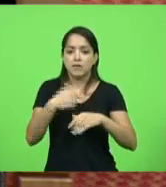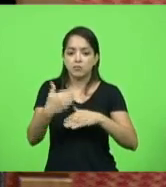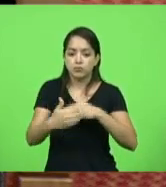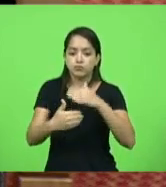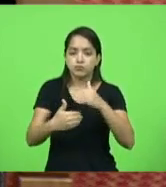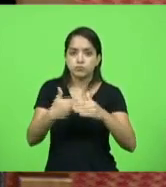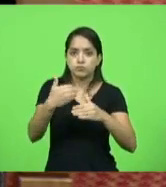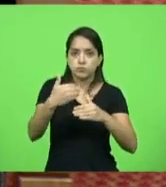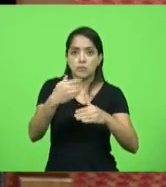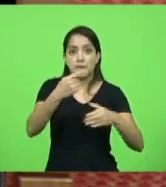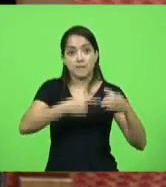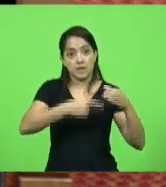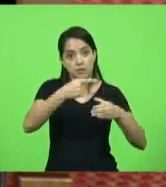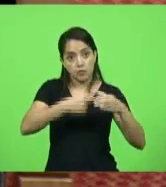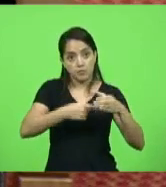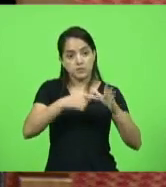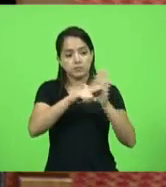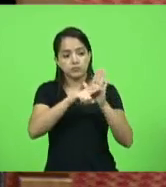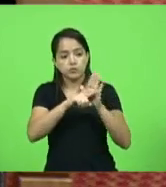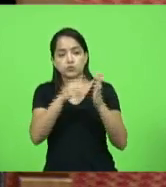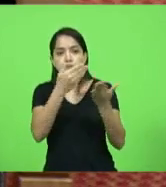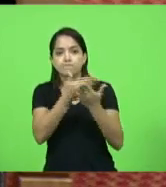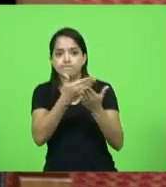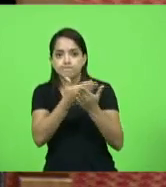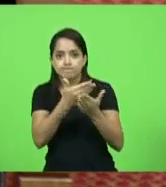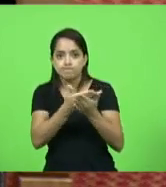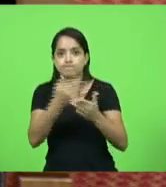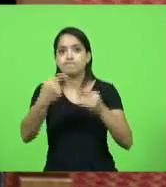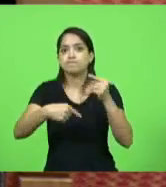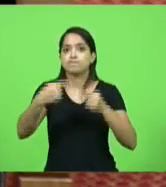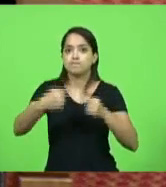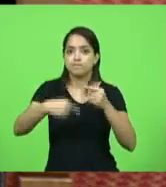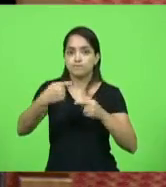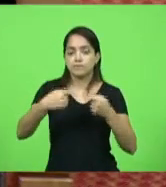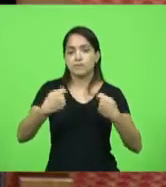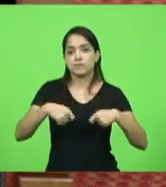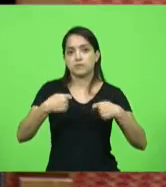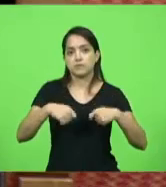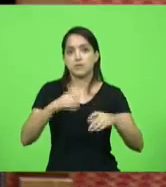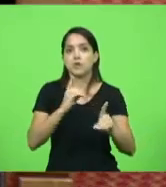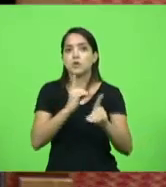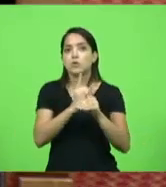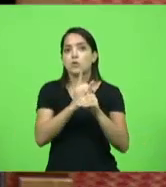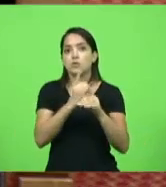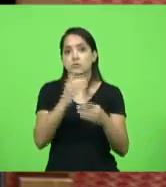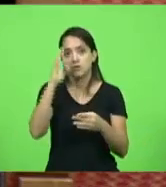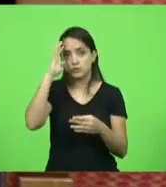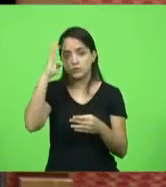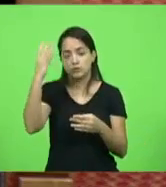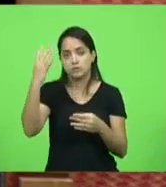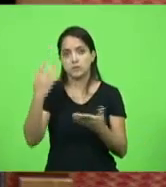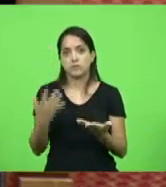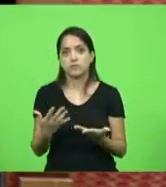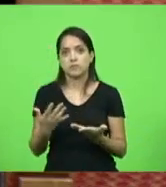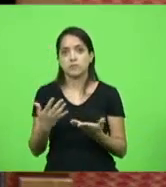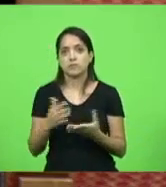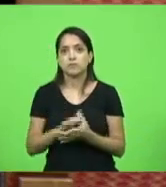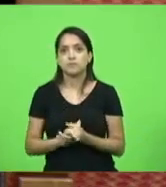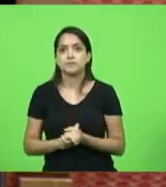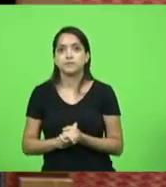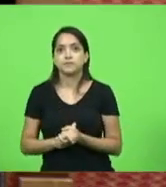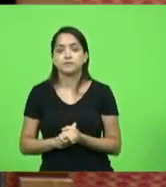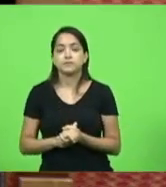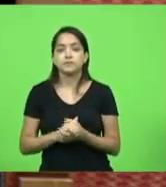comissão faça o estudo, faça o debate e encontre o melhor caminho. É visto e manifesto